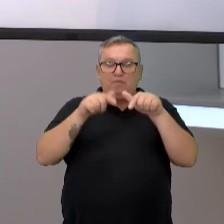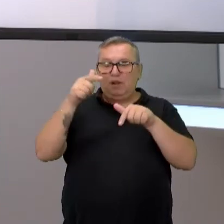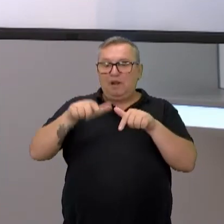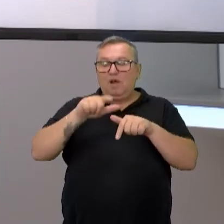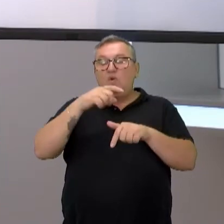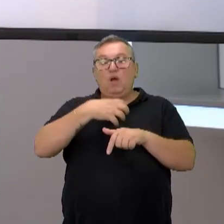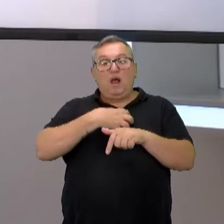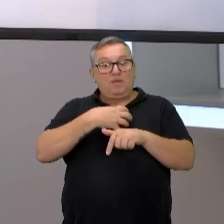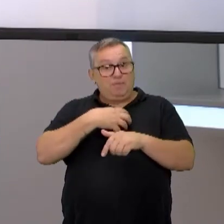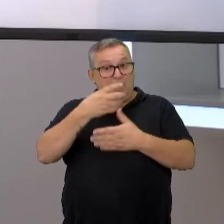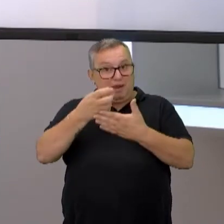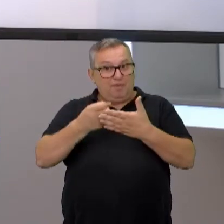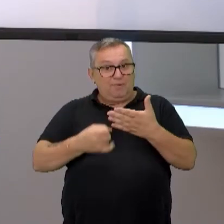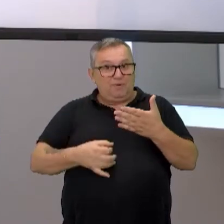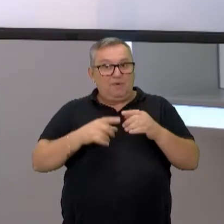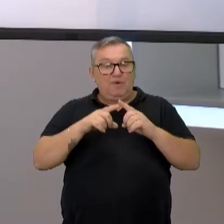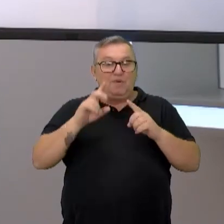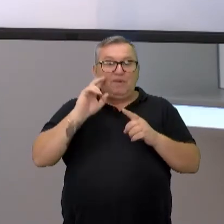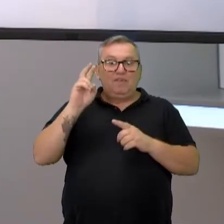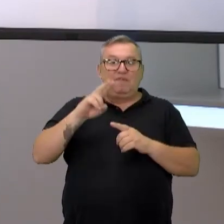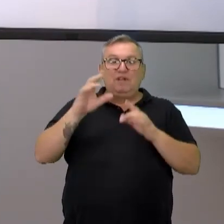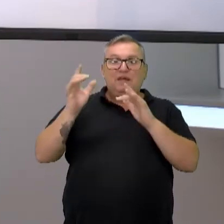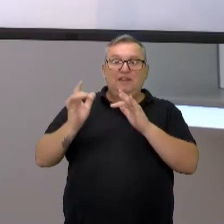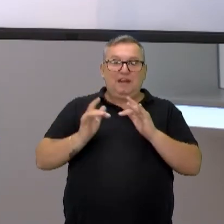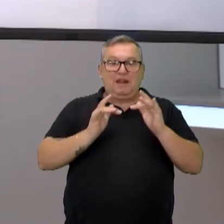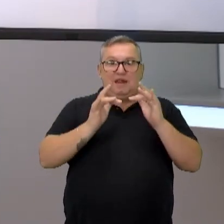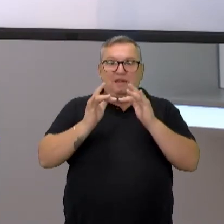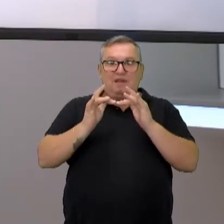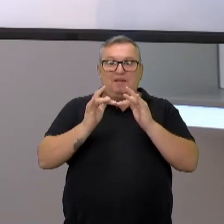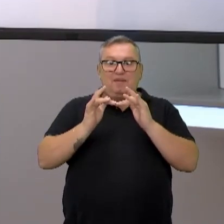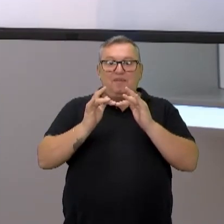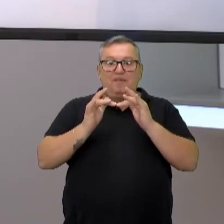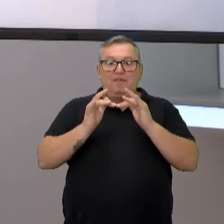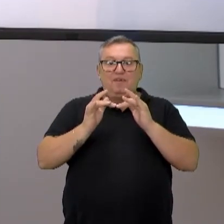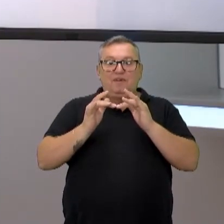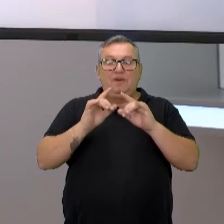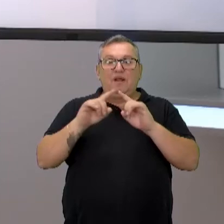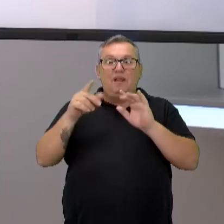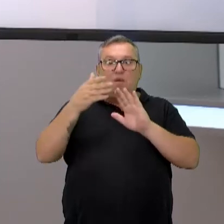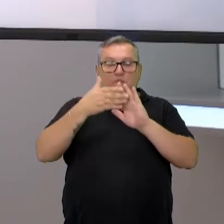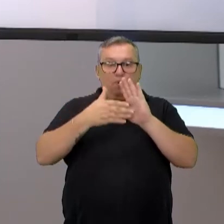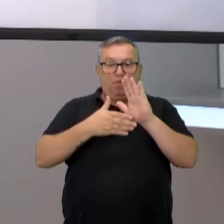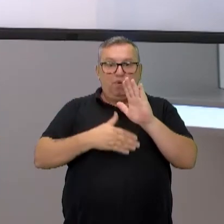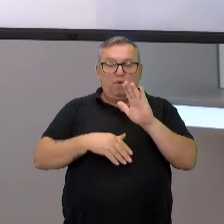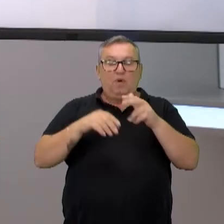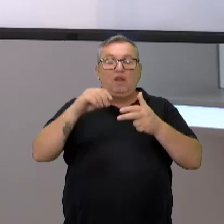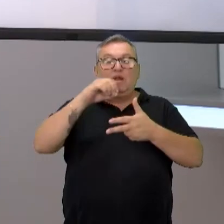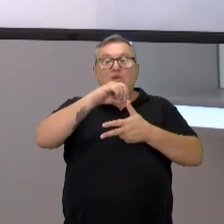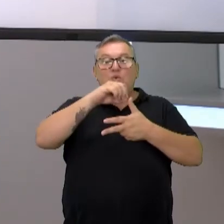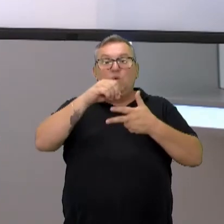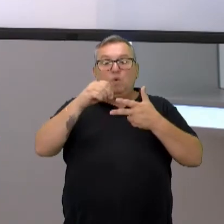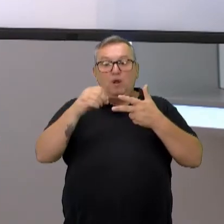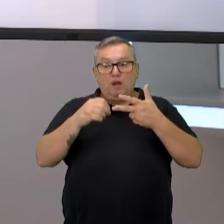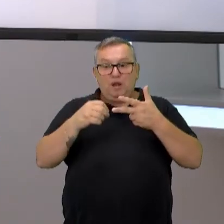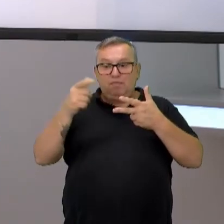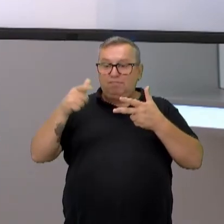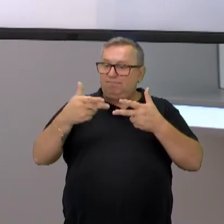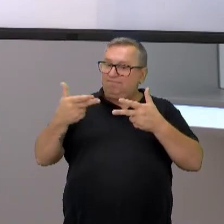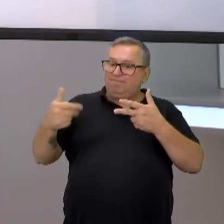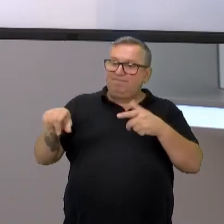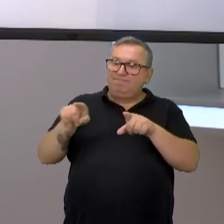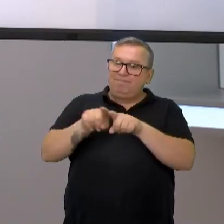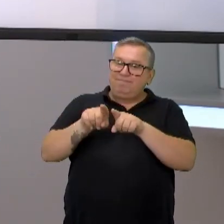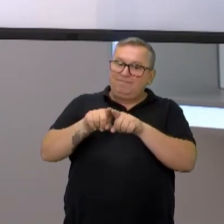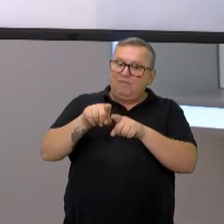aspectos. Então, quando você for fazer a sua redação, lá na proposta, né, de redação do Enem, enfim, outras questões,